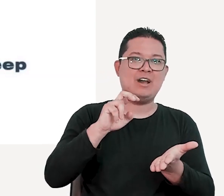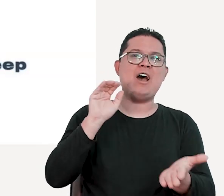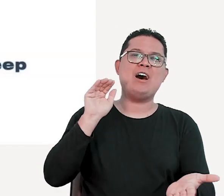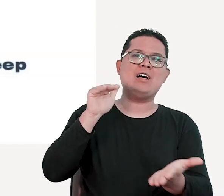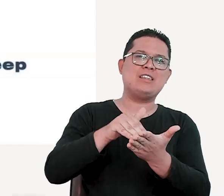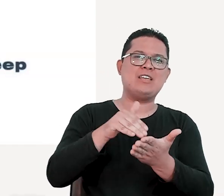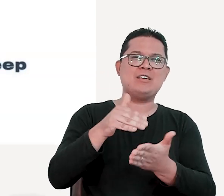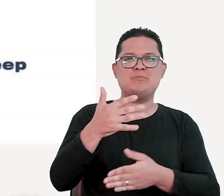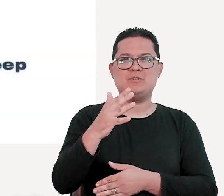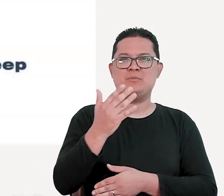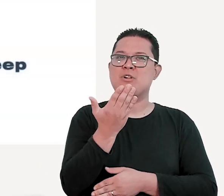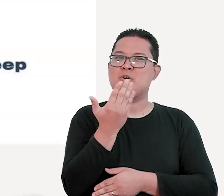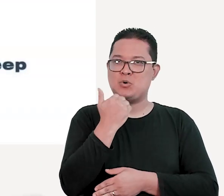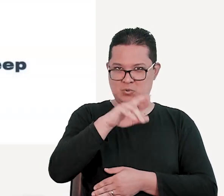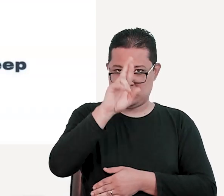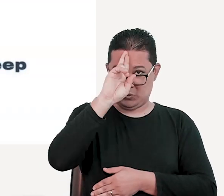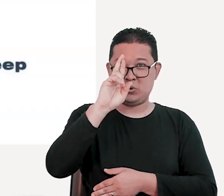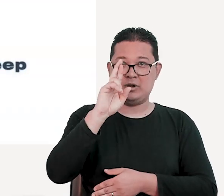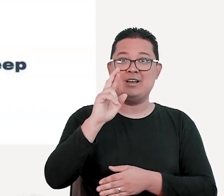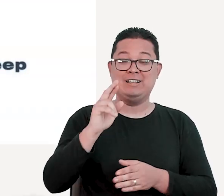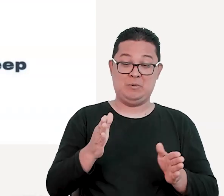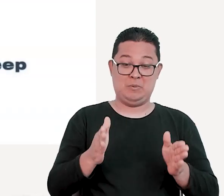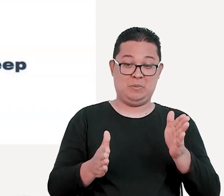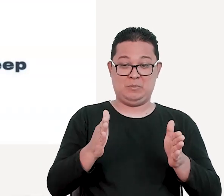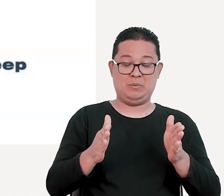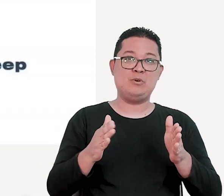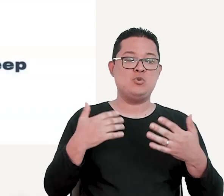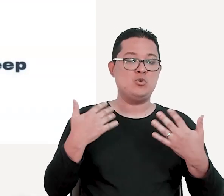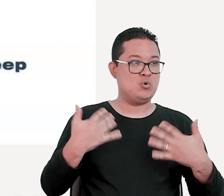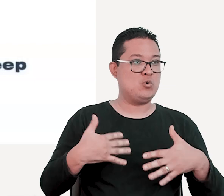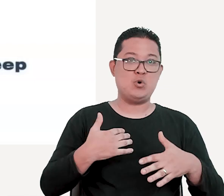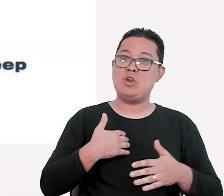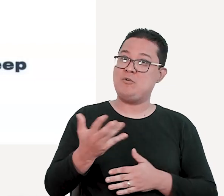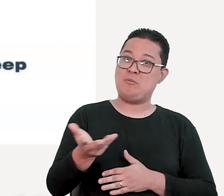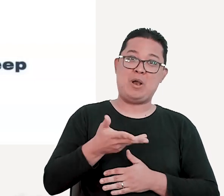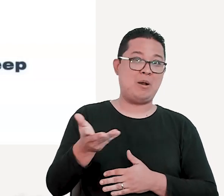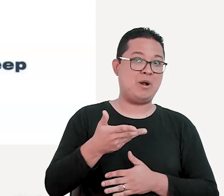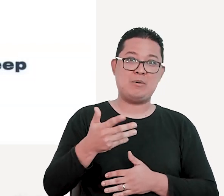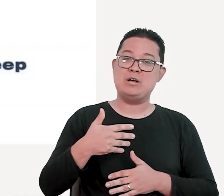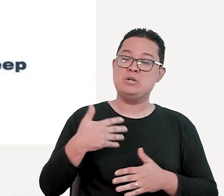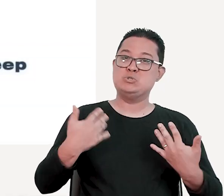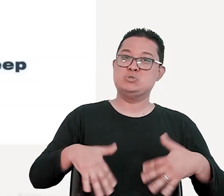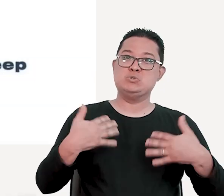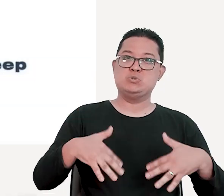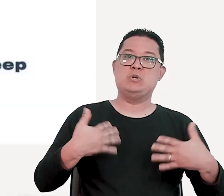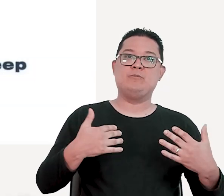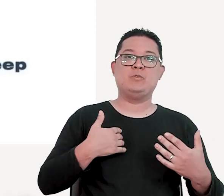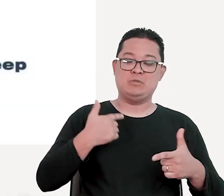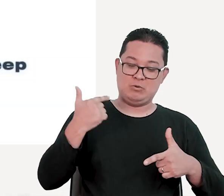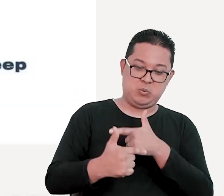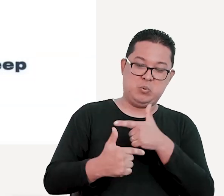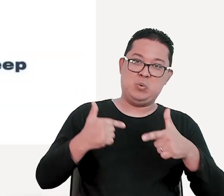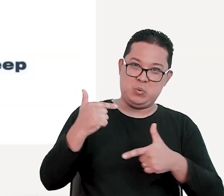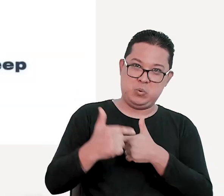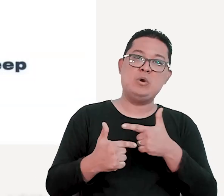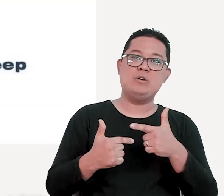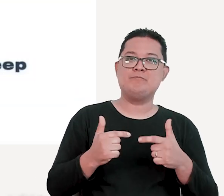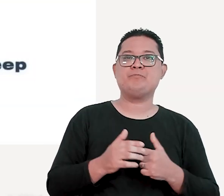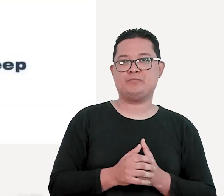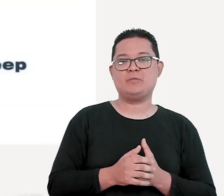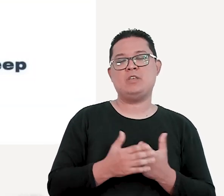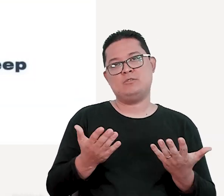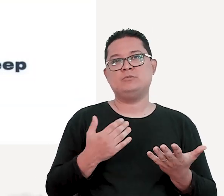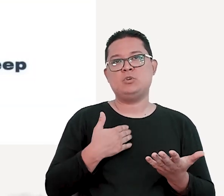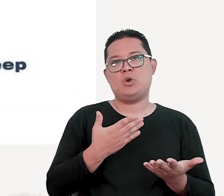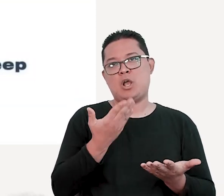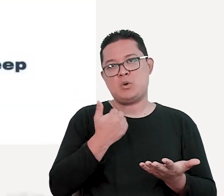e aí eu aproveito e de manhã é aquela fúria, é muito atarefado mesmo. E aí eu faço meu almoço,